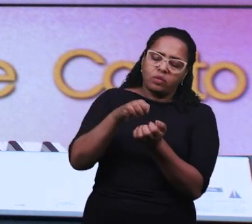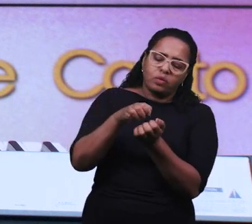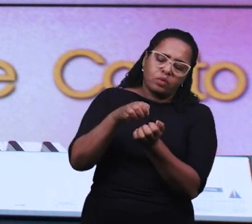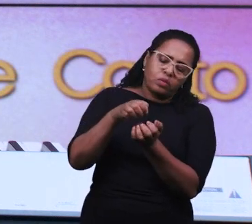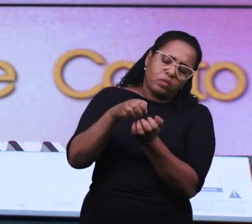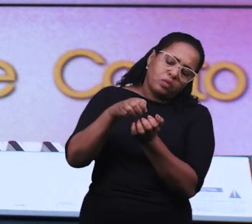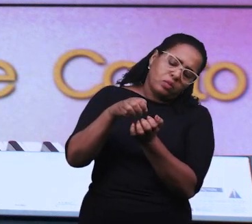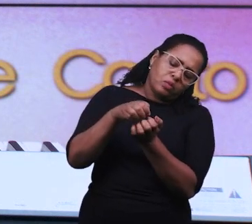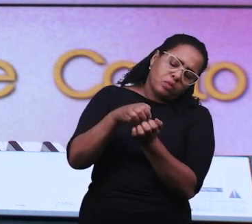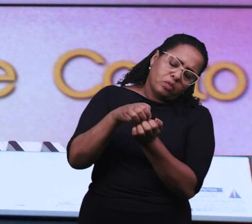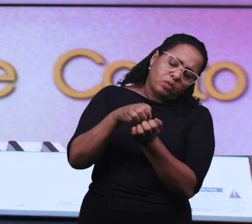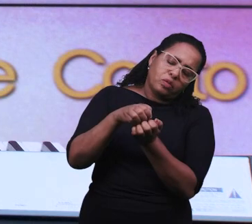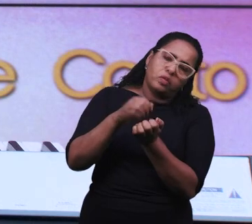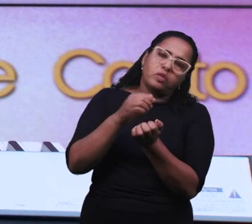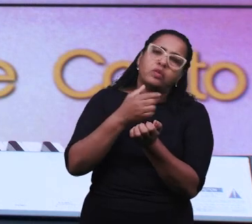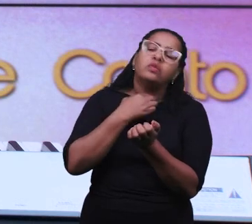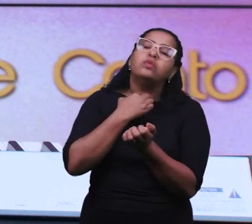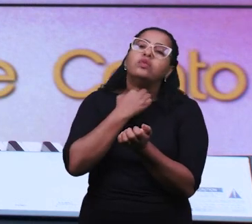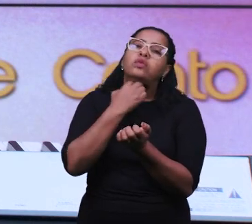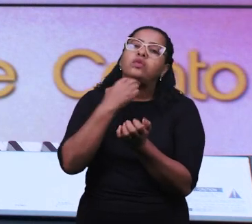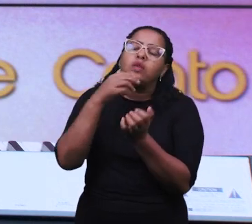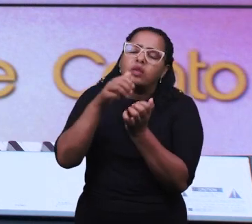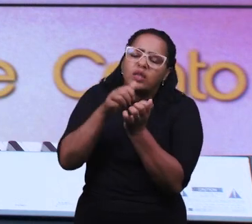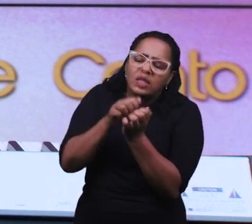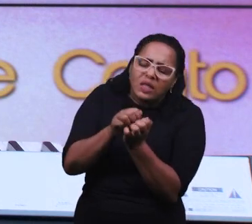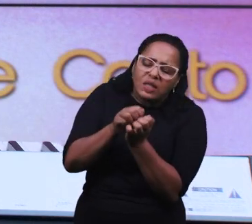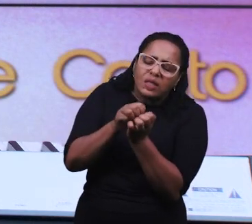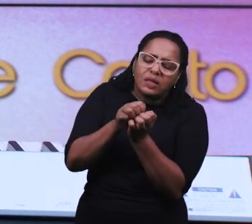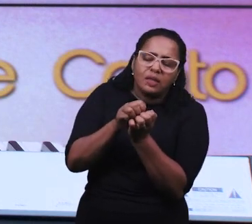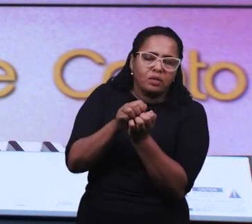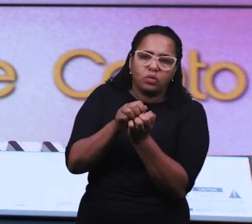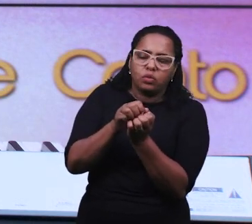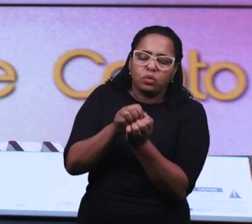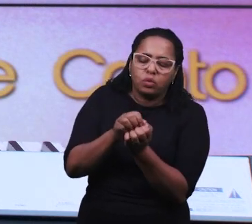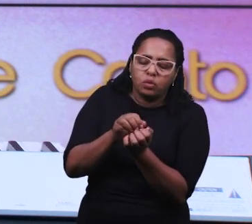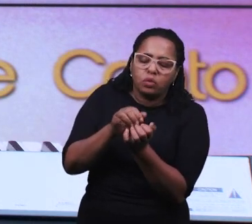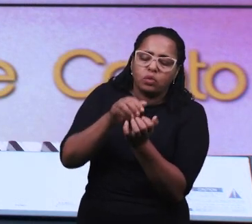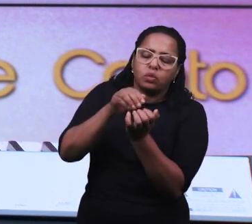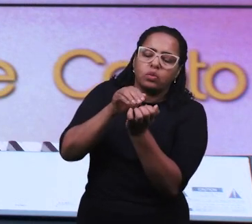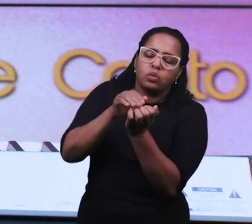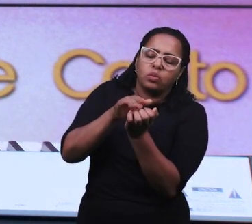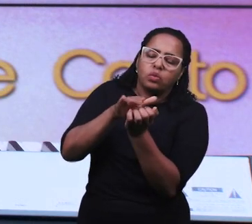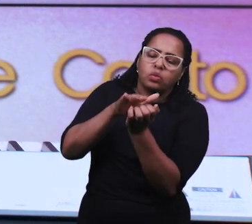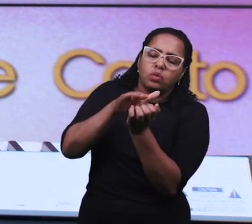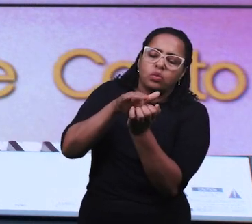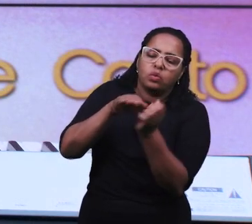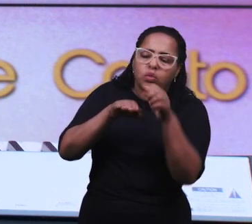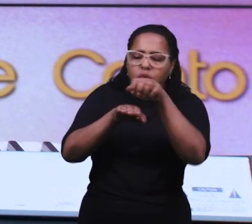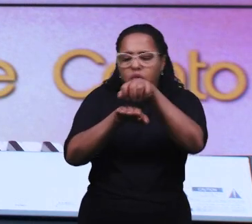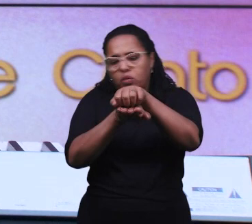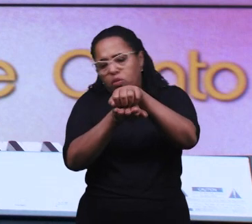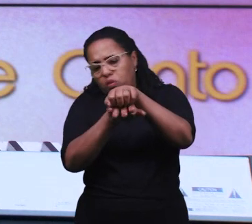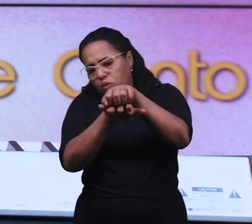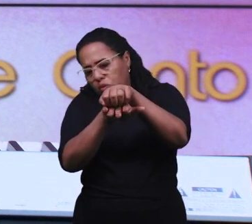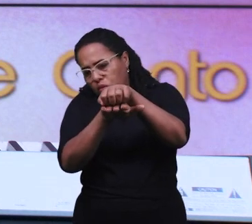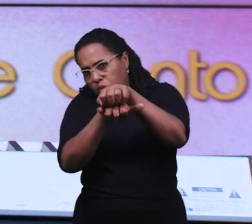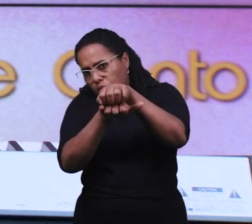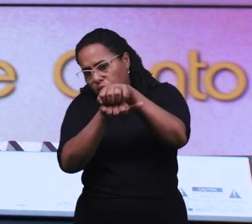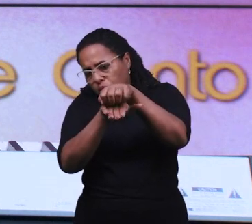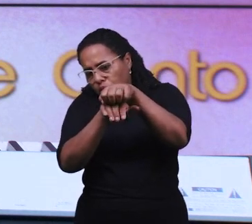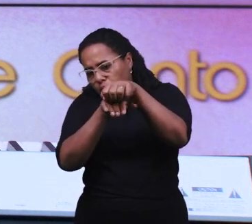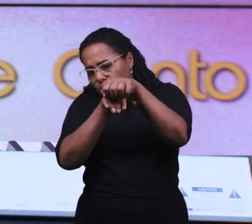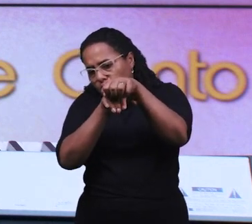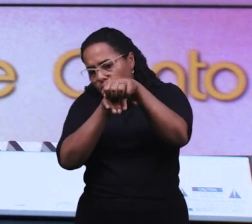apertar tanto o fundo, a região faríngea, ou seja, ela vai me dar mais espaço na região orofaríngea. Então, se eu